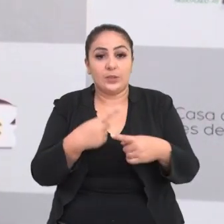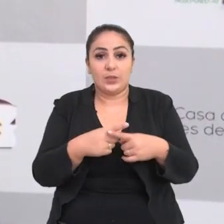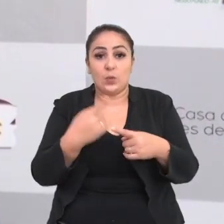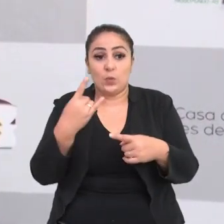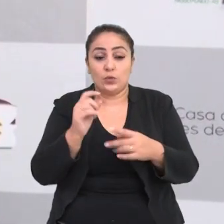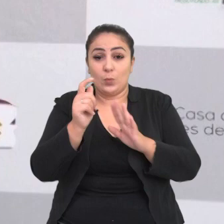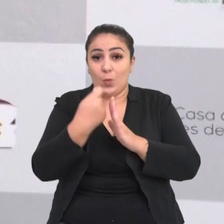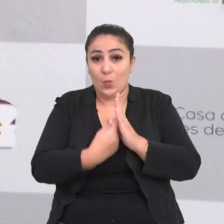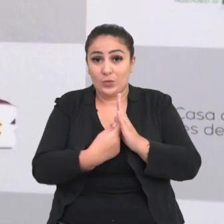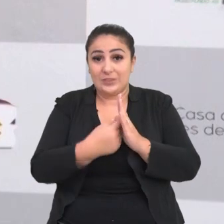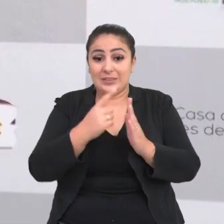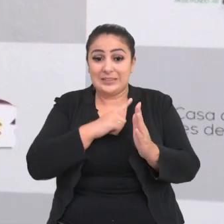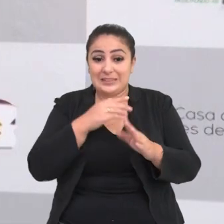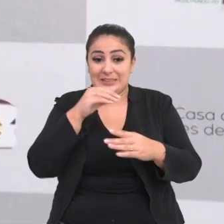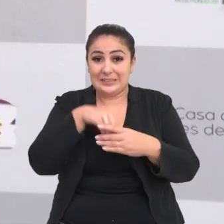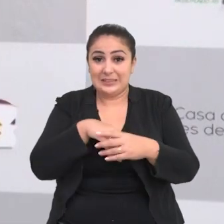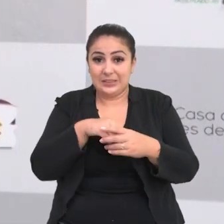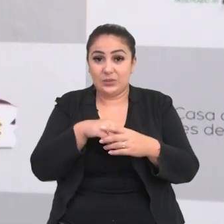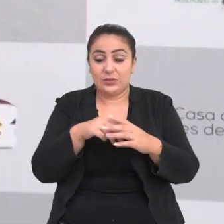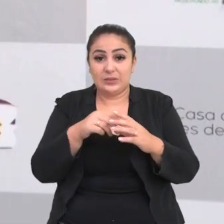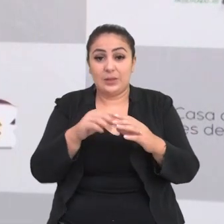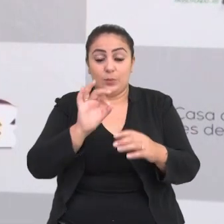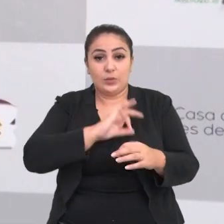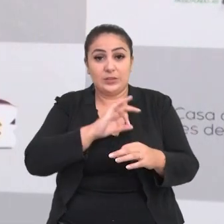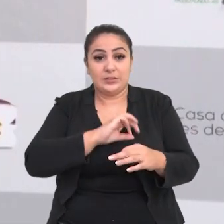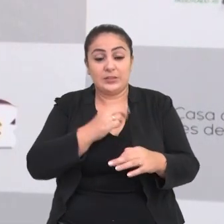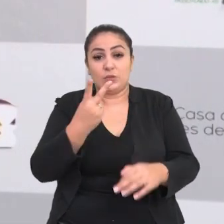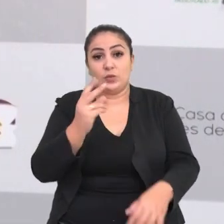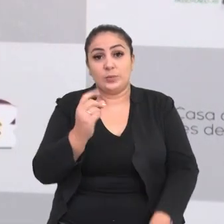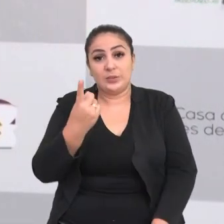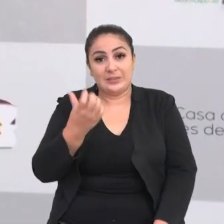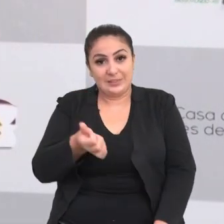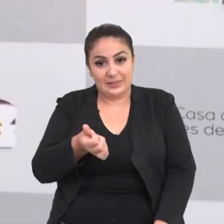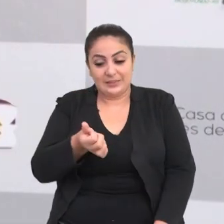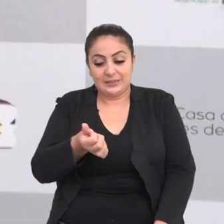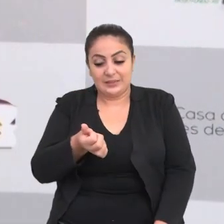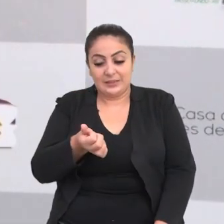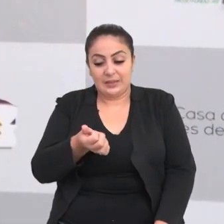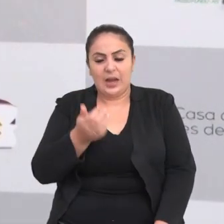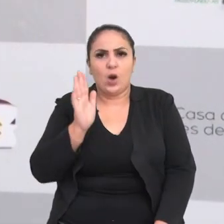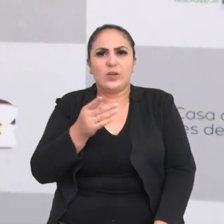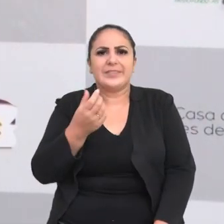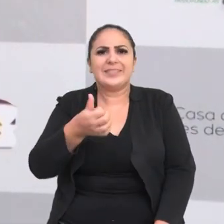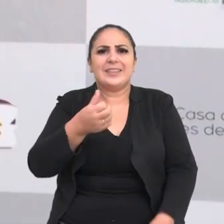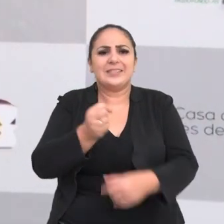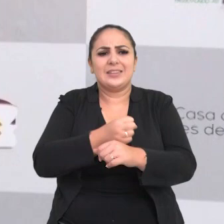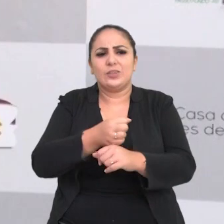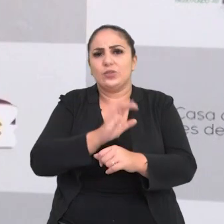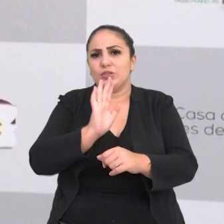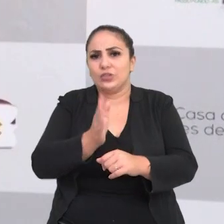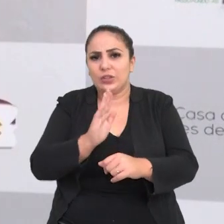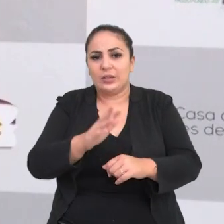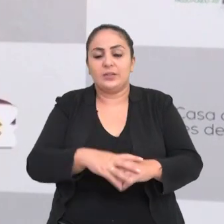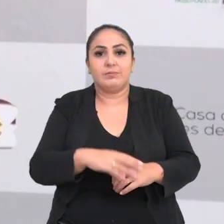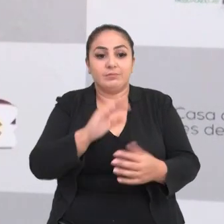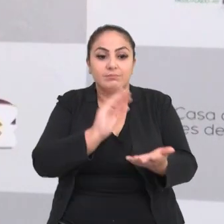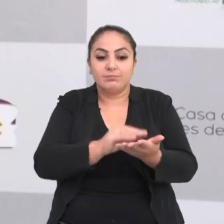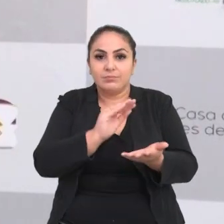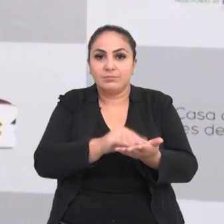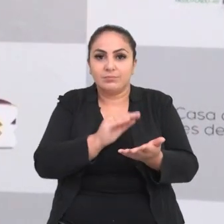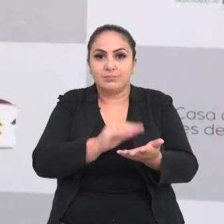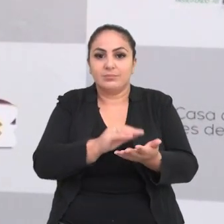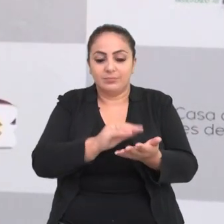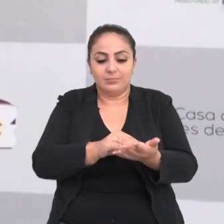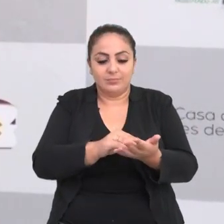porque o último concurso interno que nós tivemos dentro da Brigada Militar foi em 2016. Então estamos aí há 6 anos já carentes,